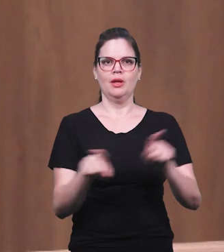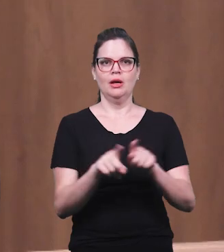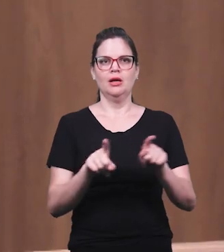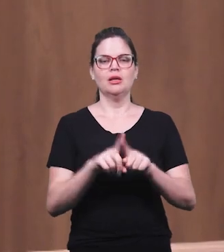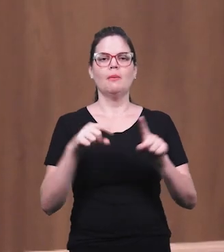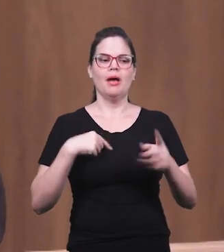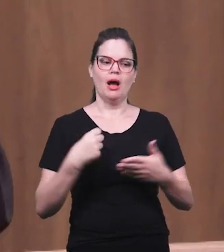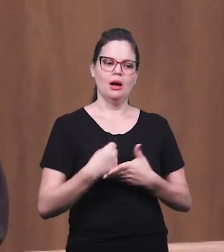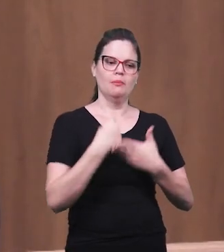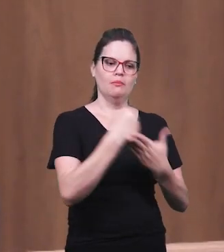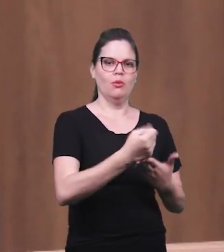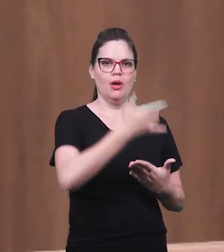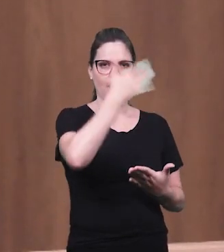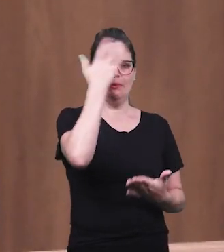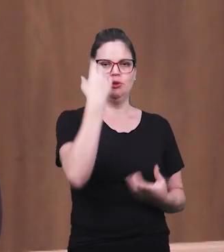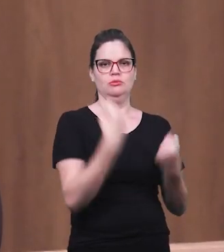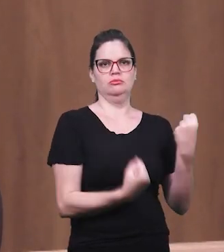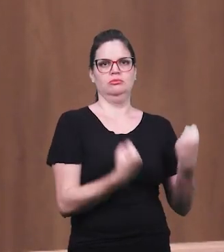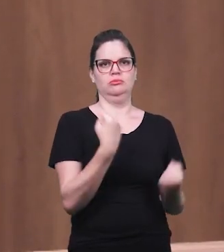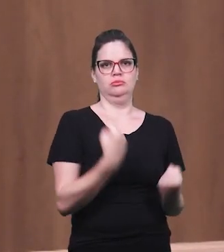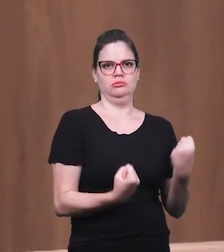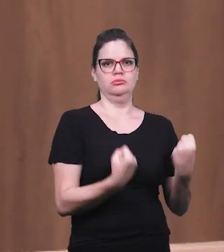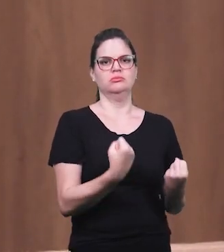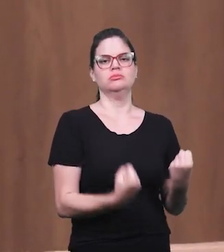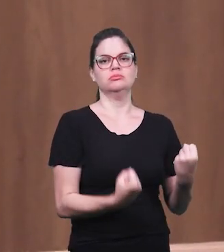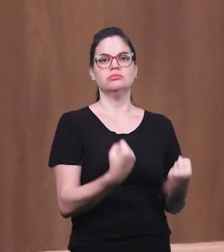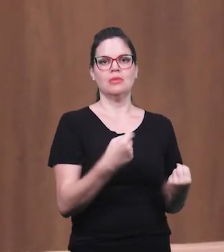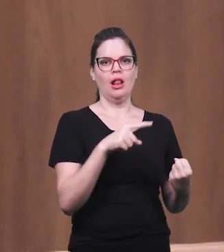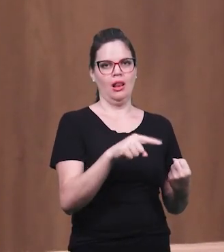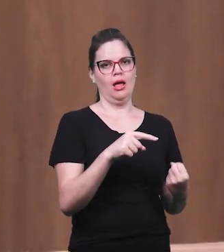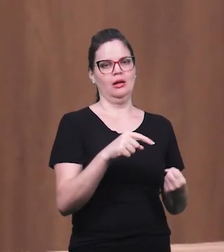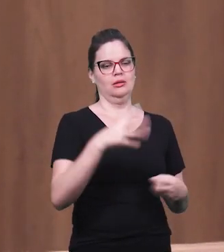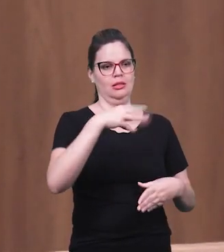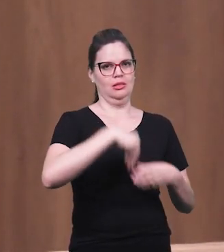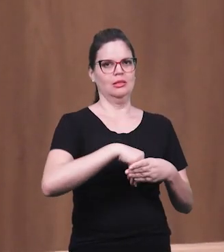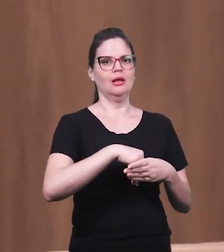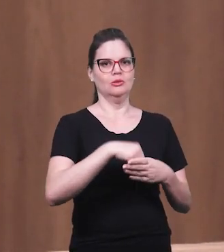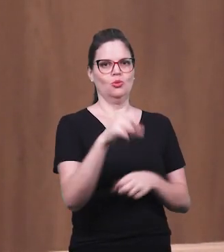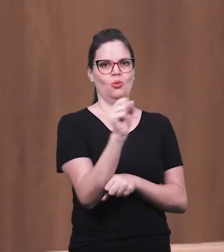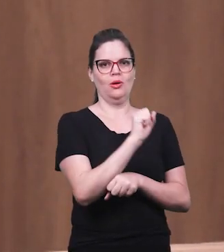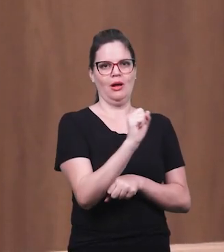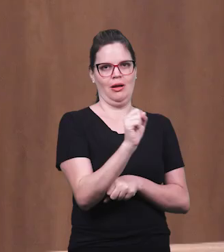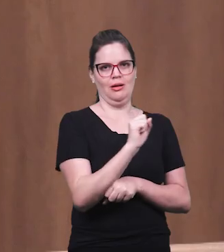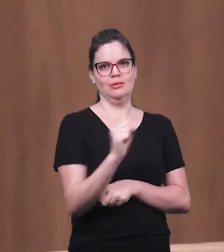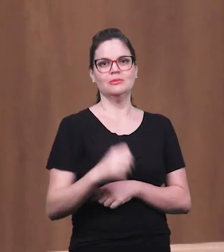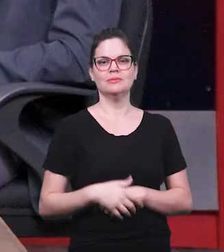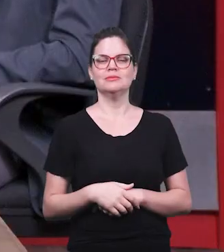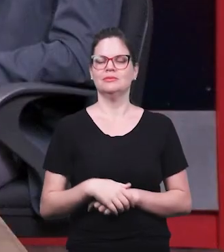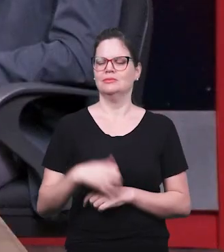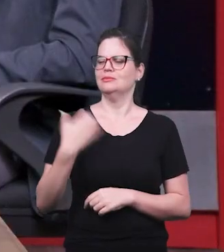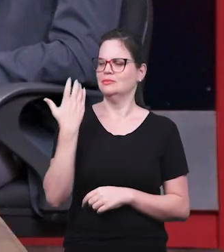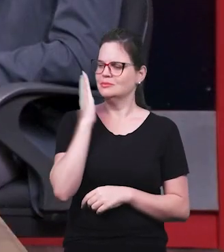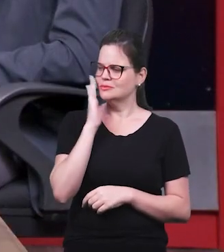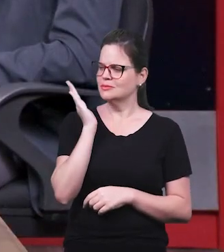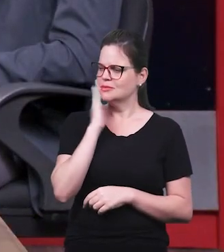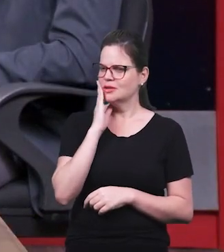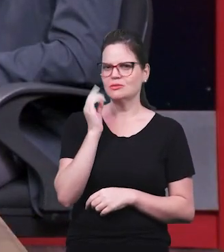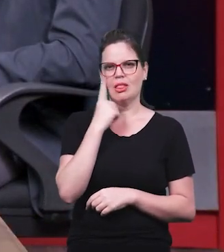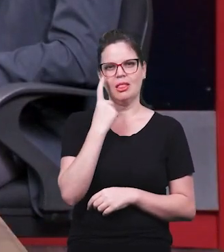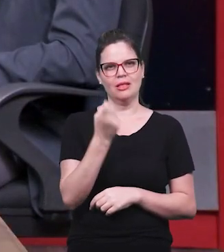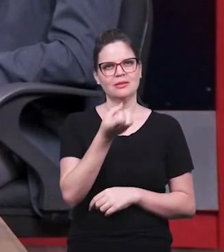assistência a um condutor que está presente conduzindo o seu veículo. Né? Entendi. Muito bom. Interessante isso,